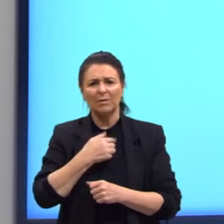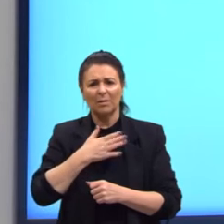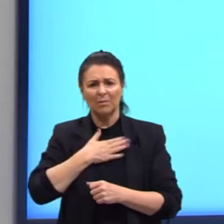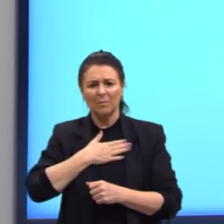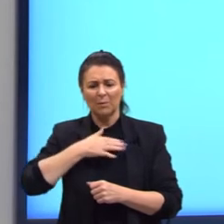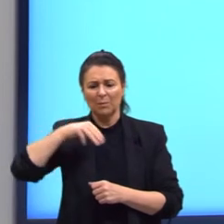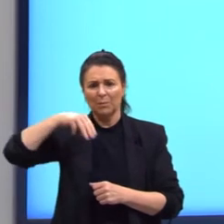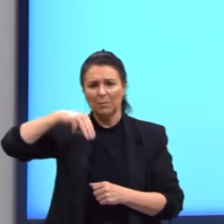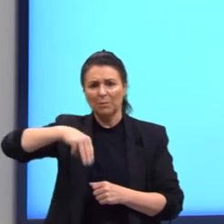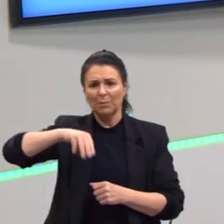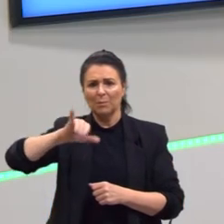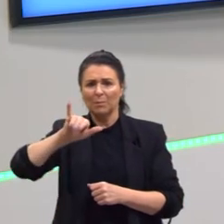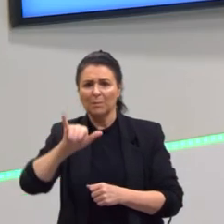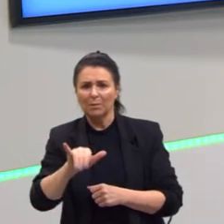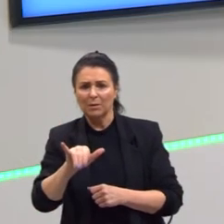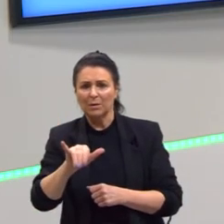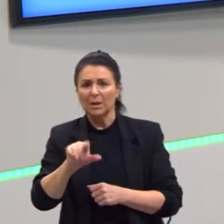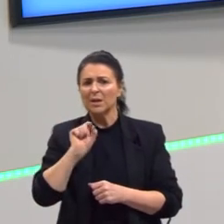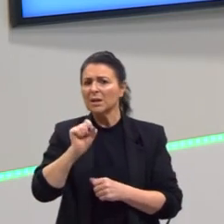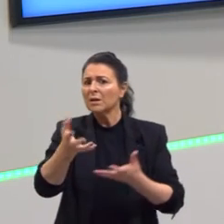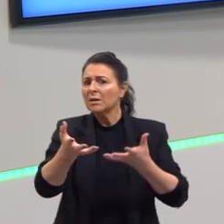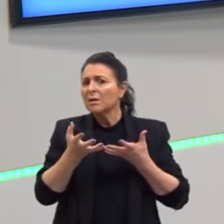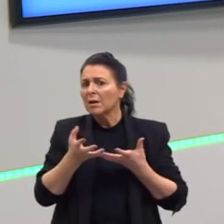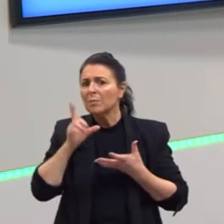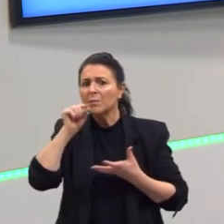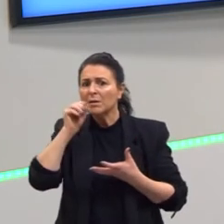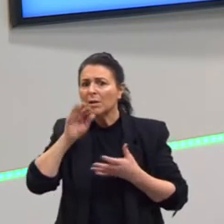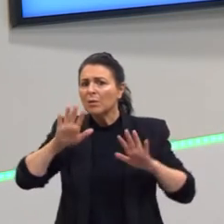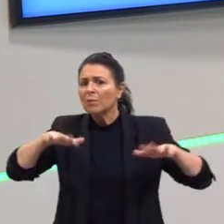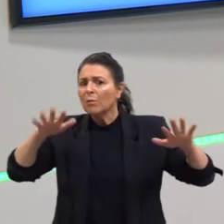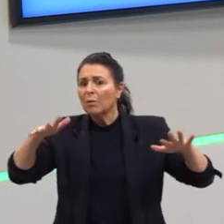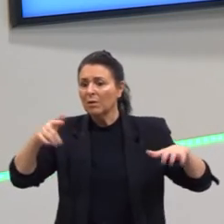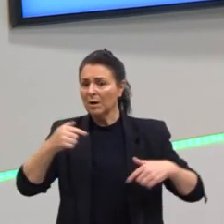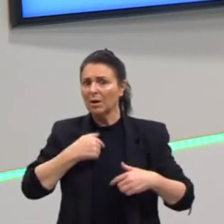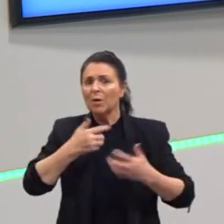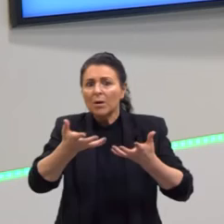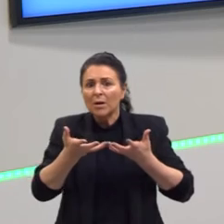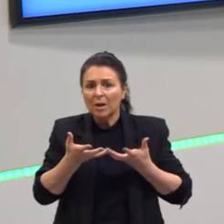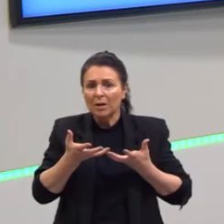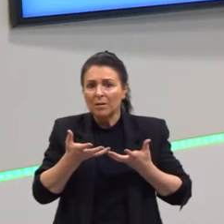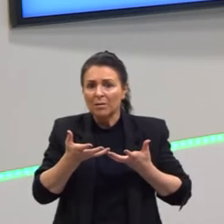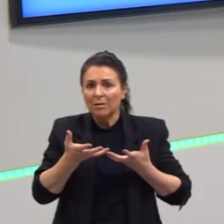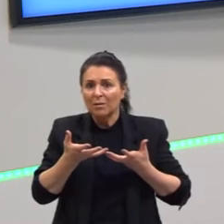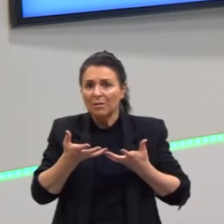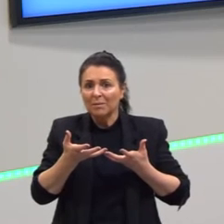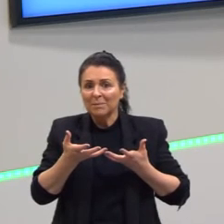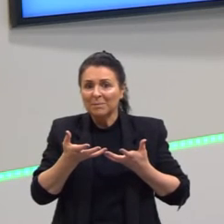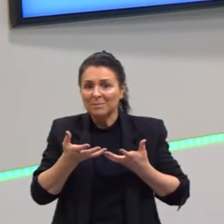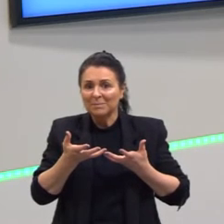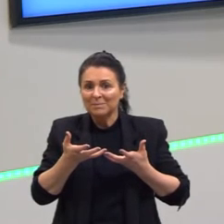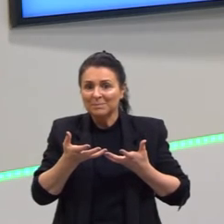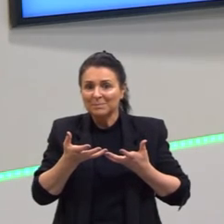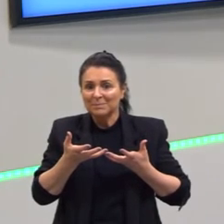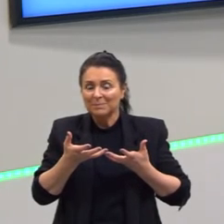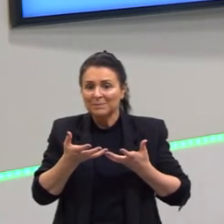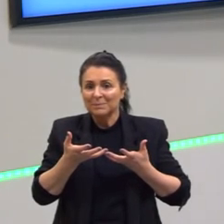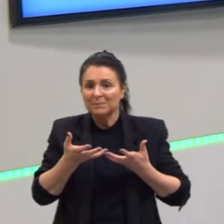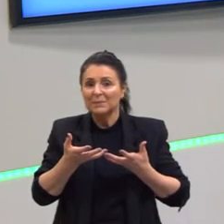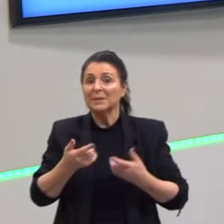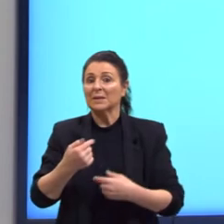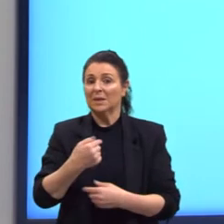se alguém deseja eu fui eu né porque porque tenho minhas mãos aqui ok então